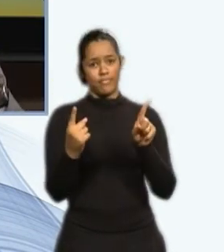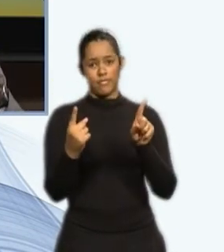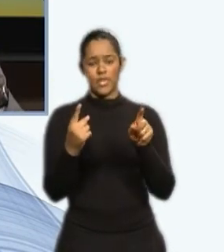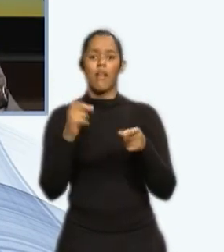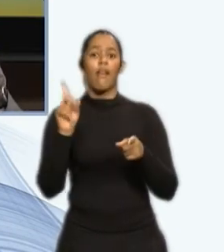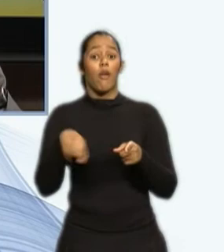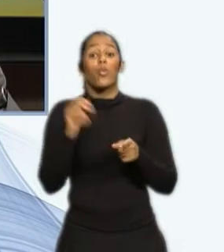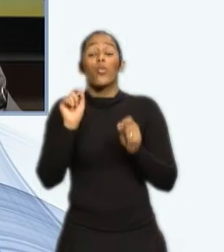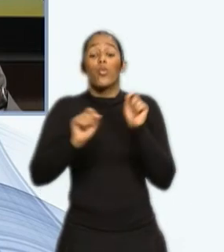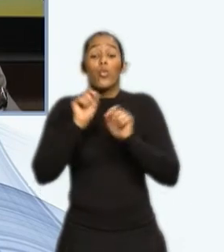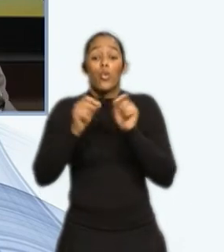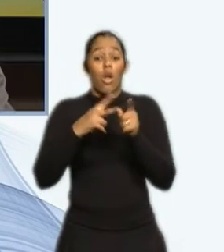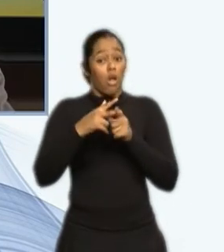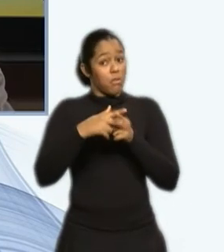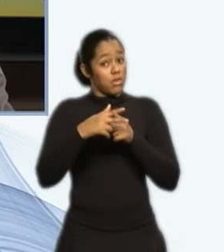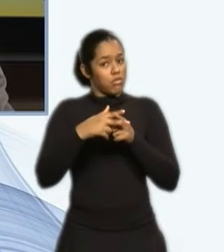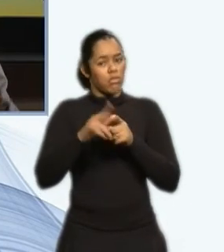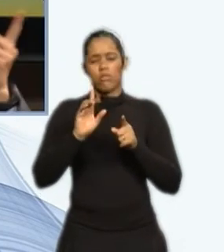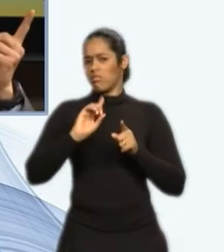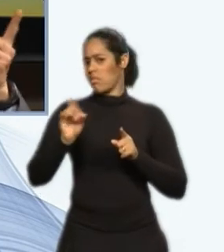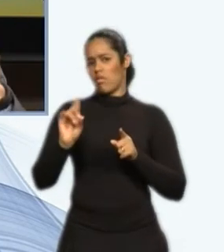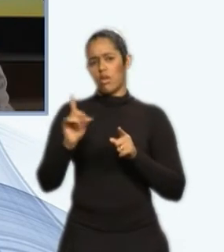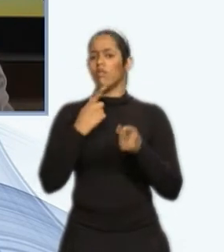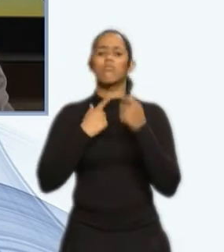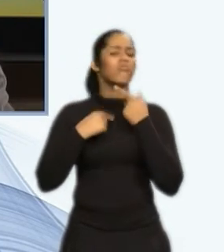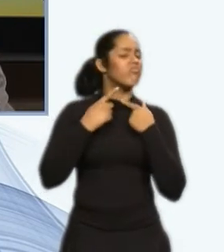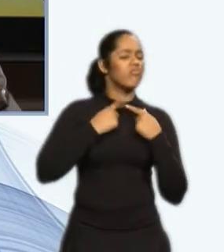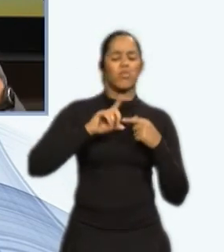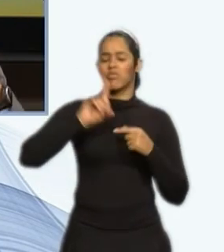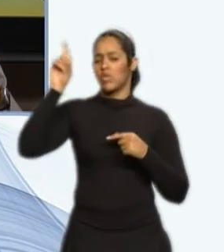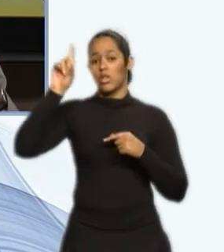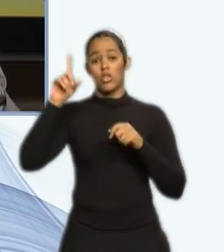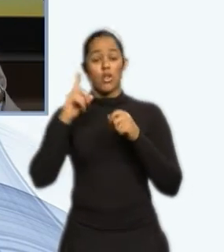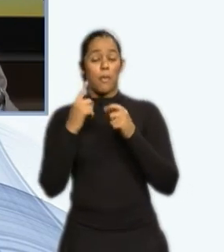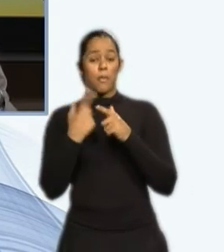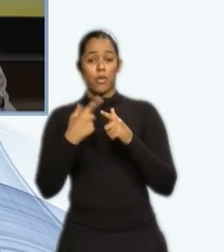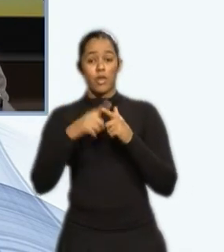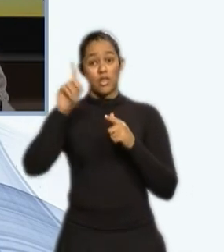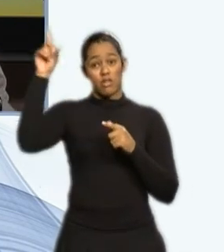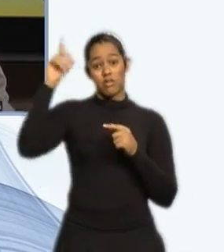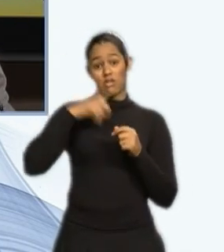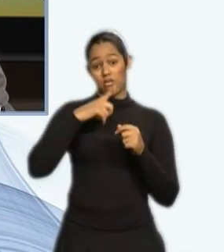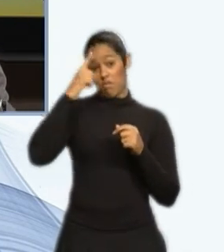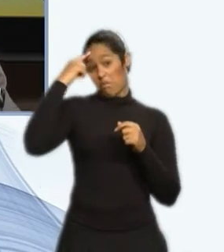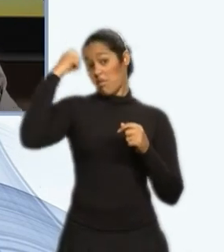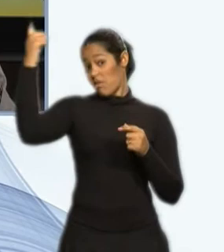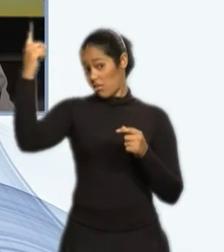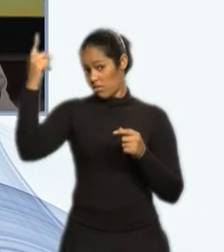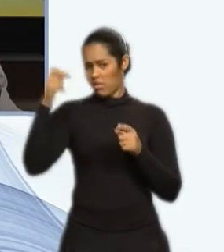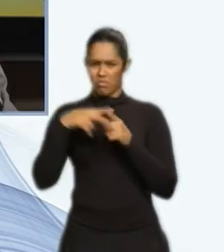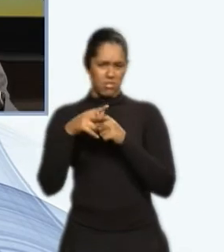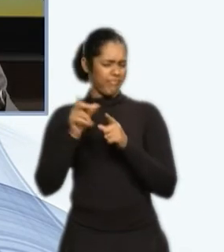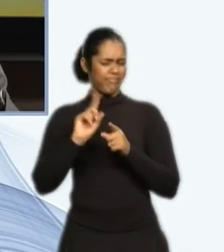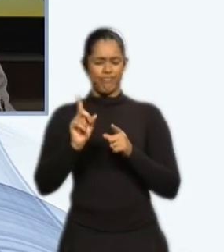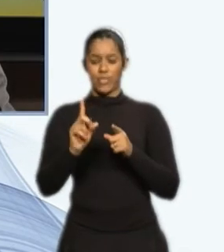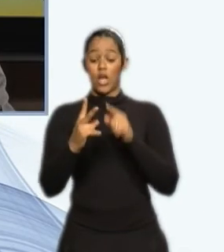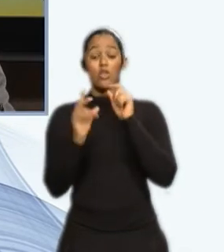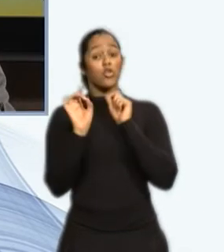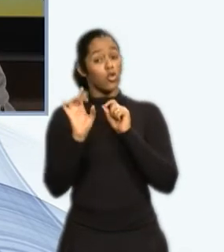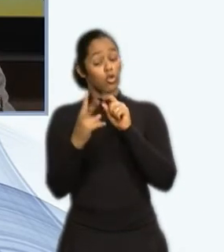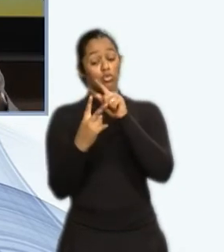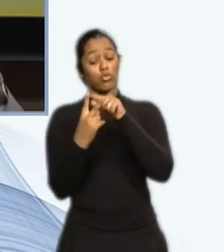a masturbação, que é o desvio da sexualidade original programada por Deus. Então, entre 2